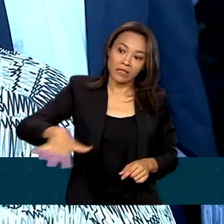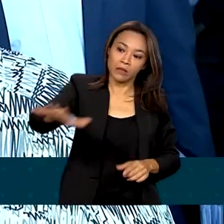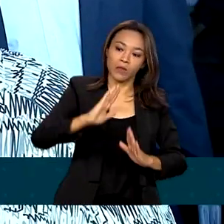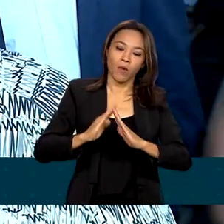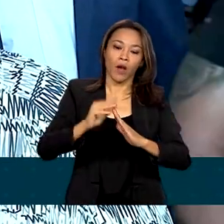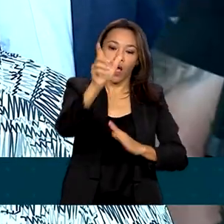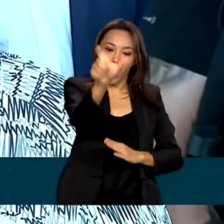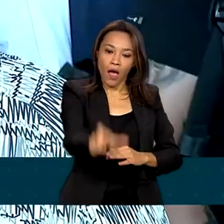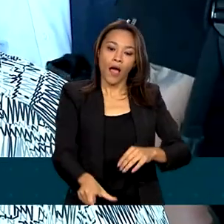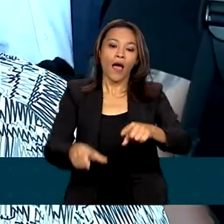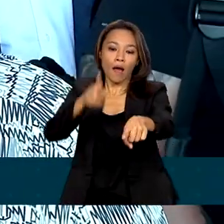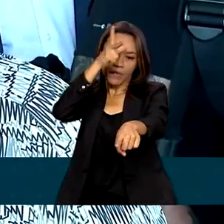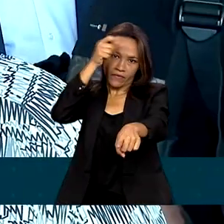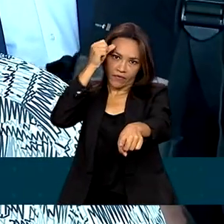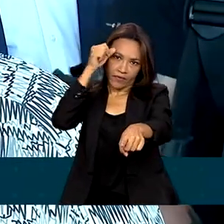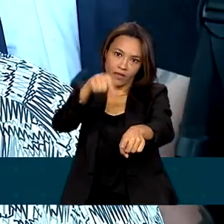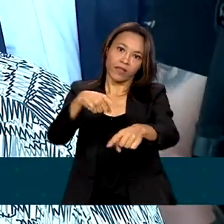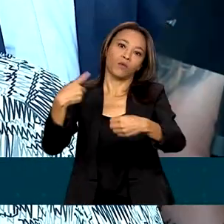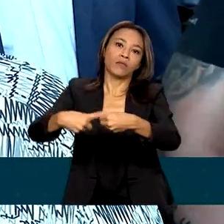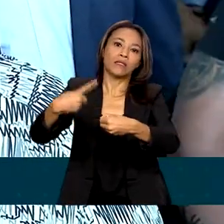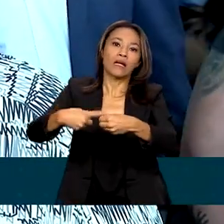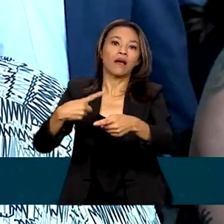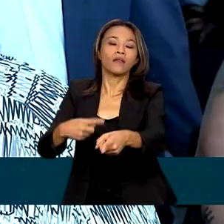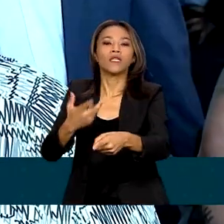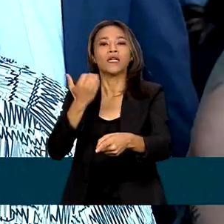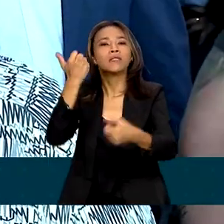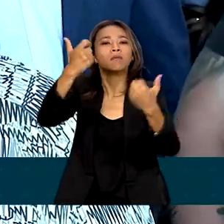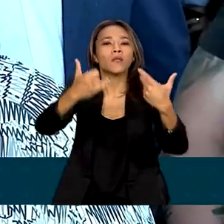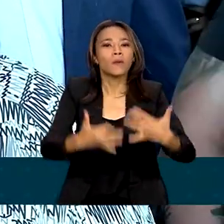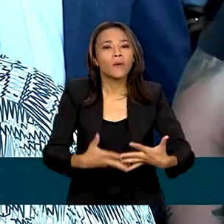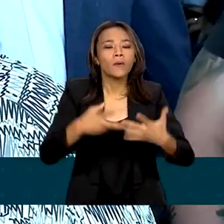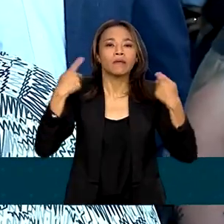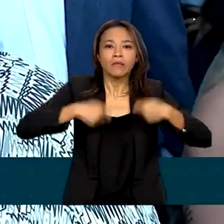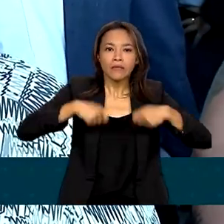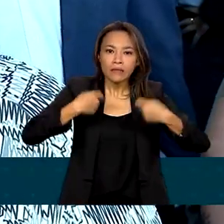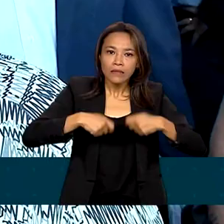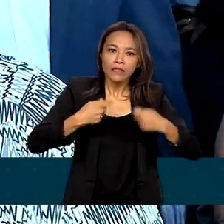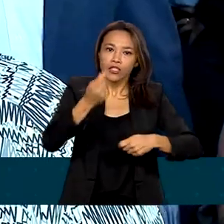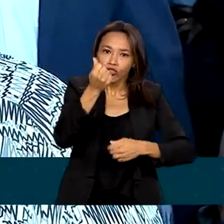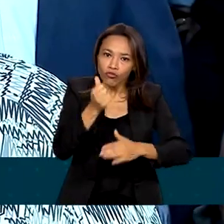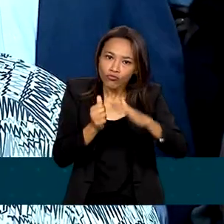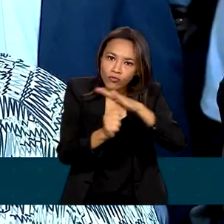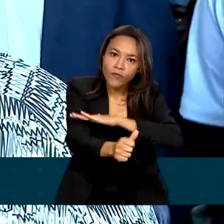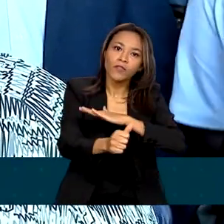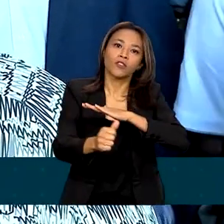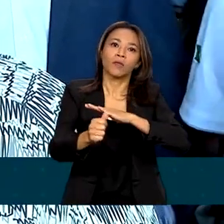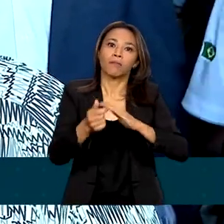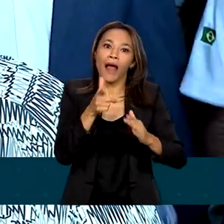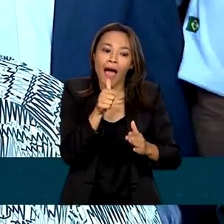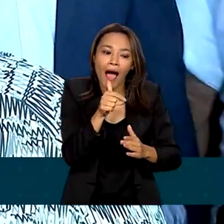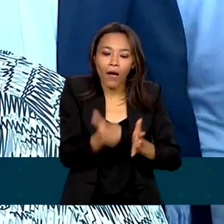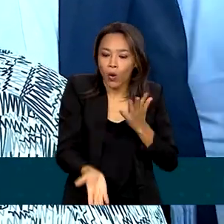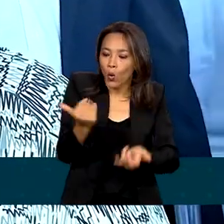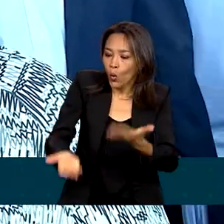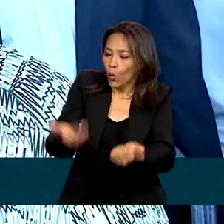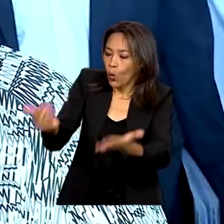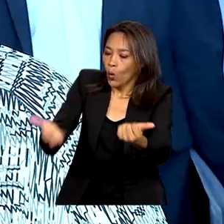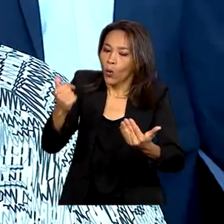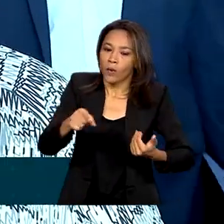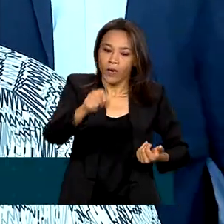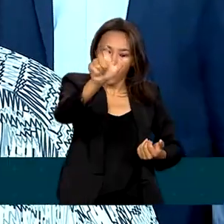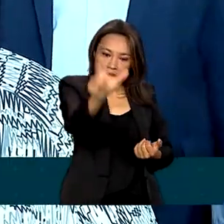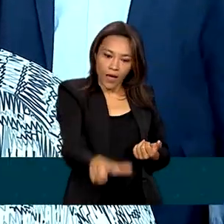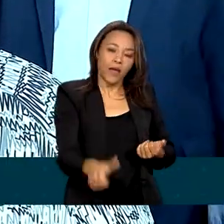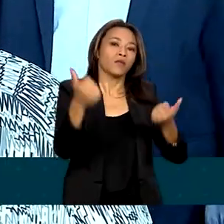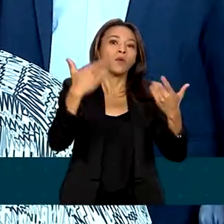do município de Praia Grande ressaltou a necessidade de Investimentos caberia até por conta